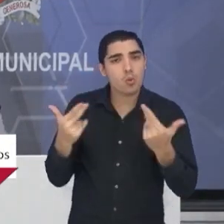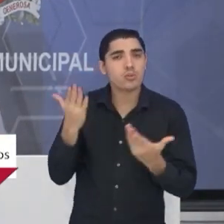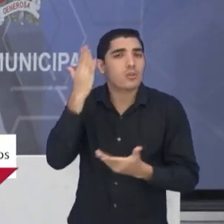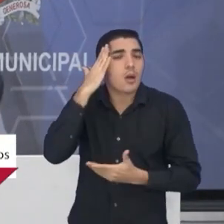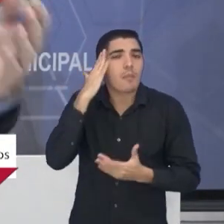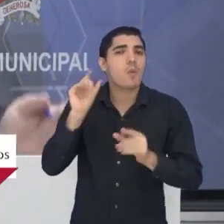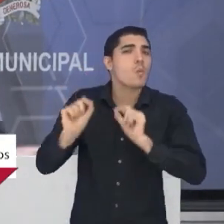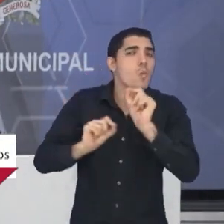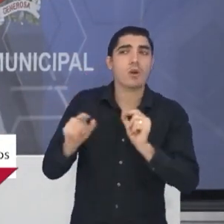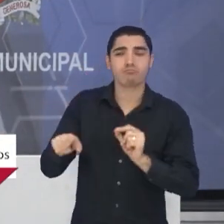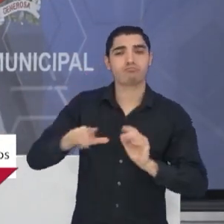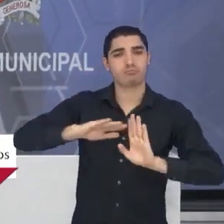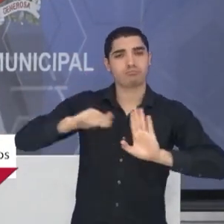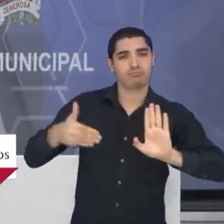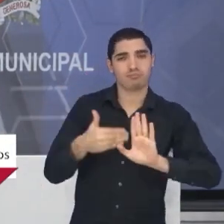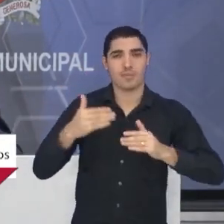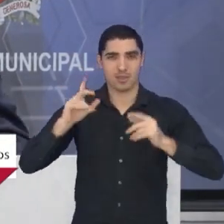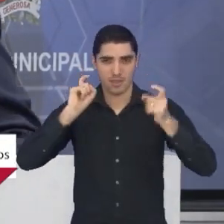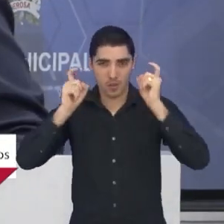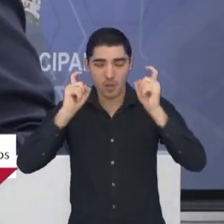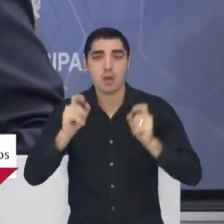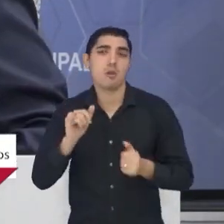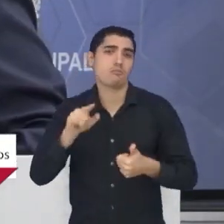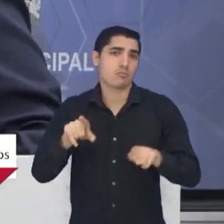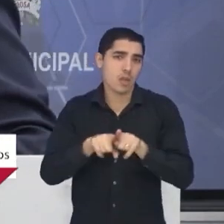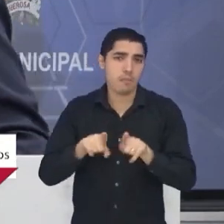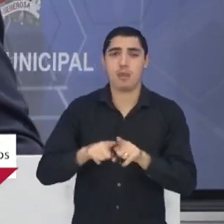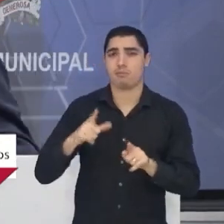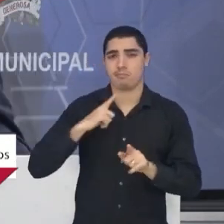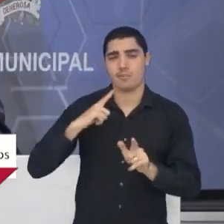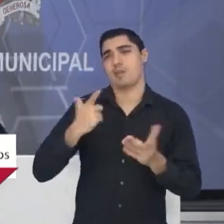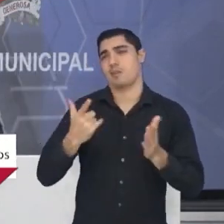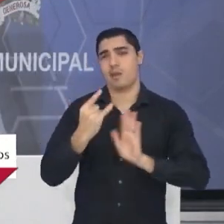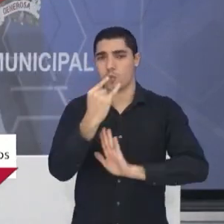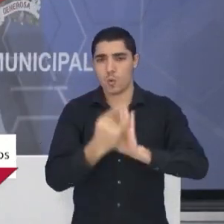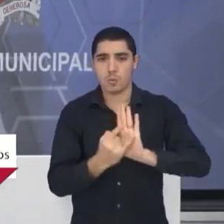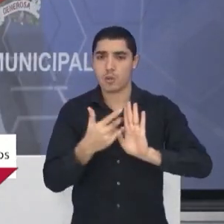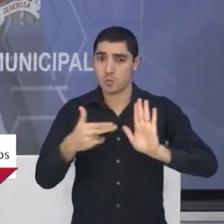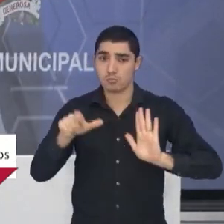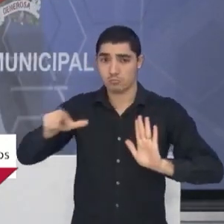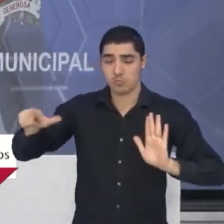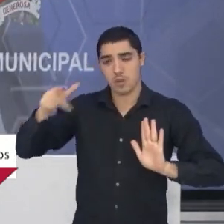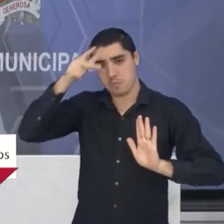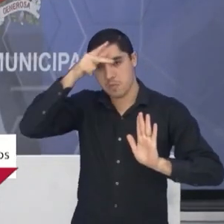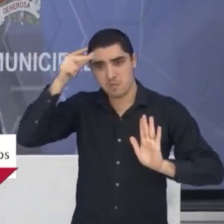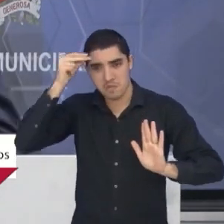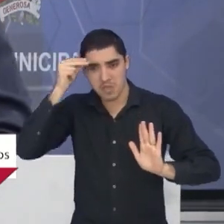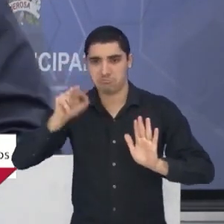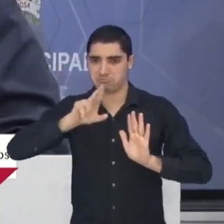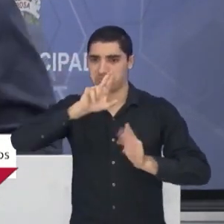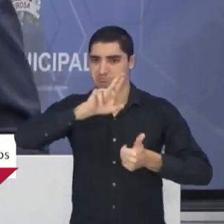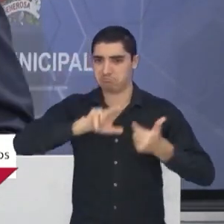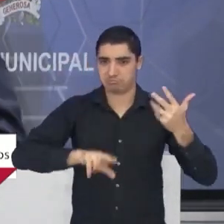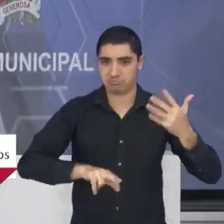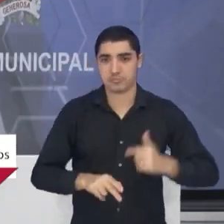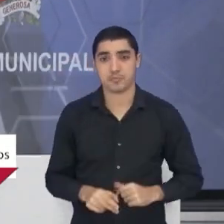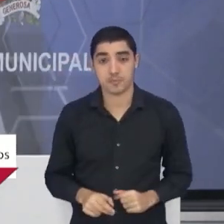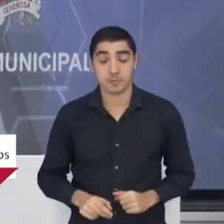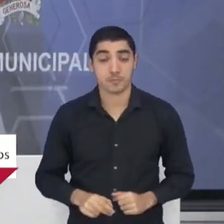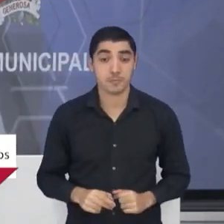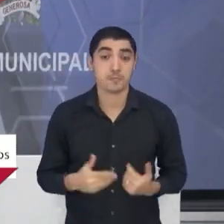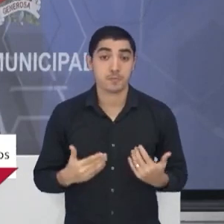materiais de interesse Regional para cada Prefeito para cada vereador que aqui está Eu também